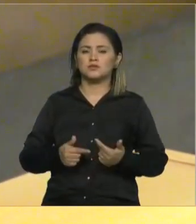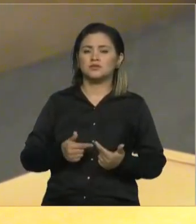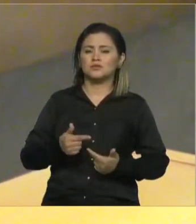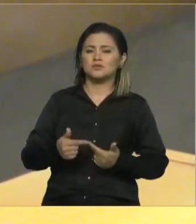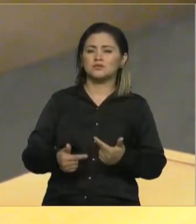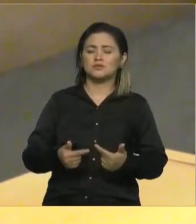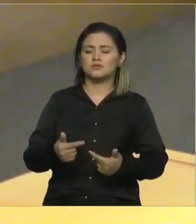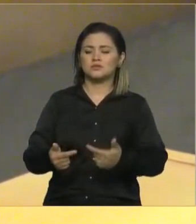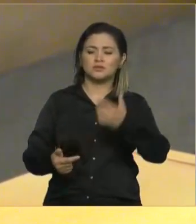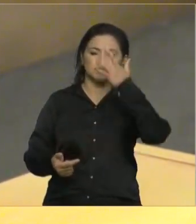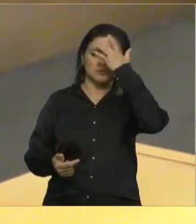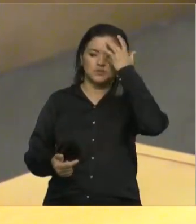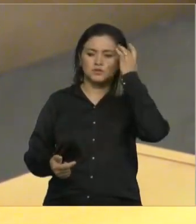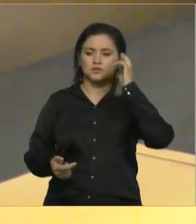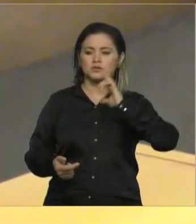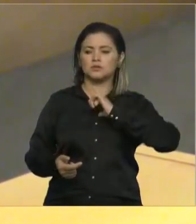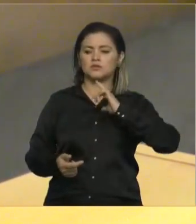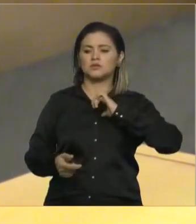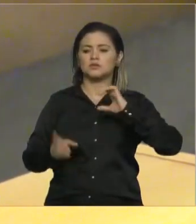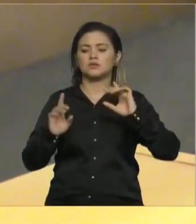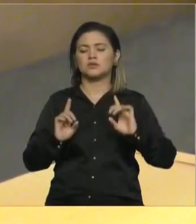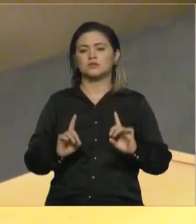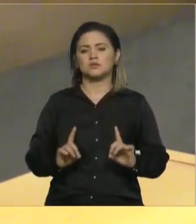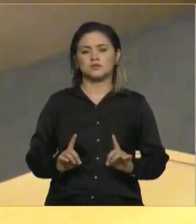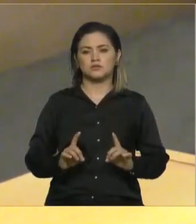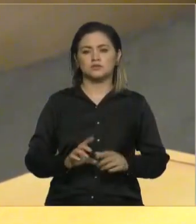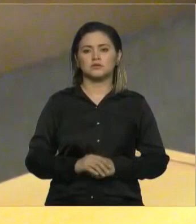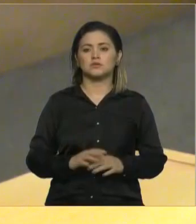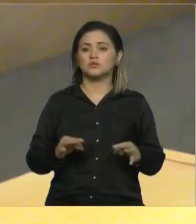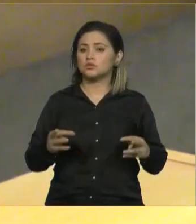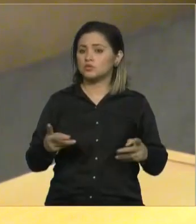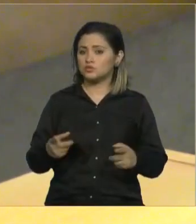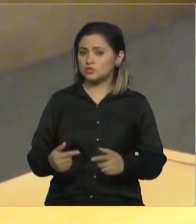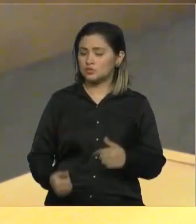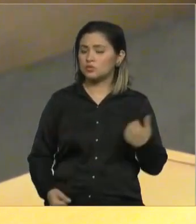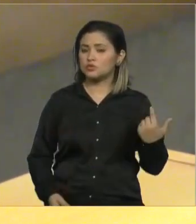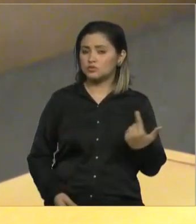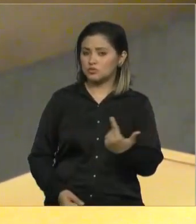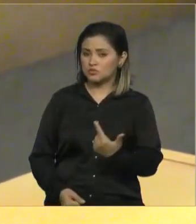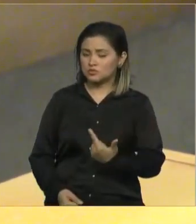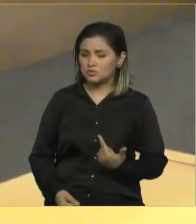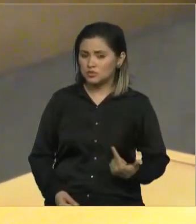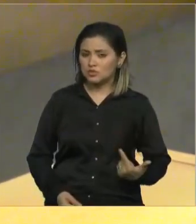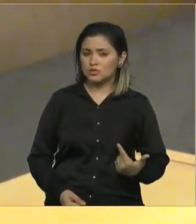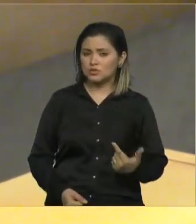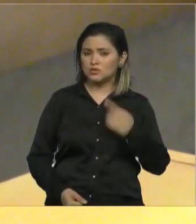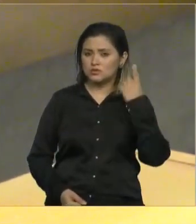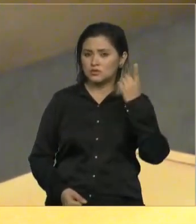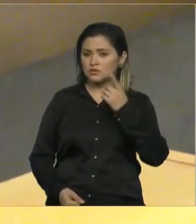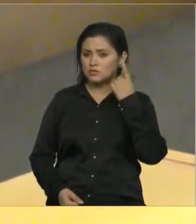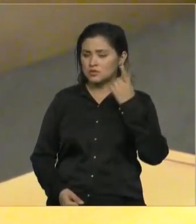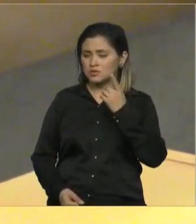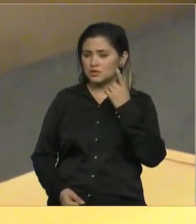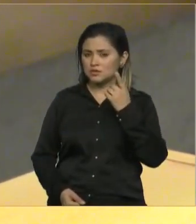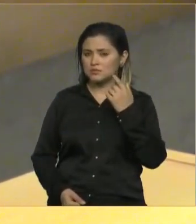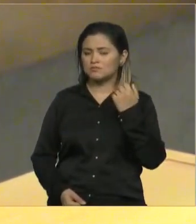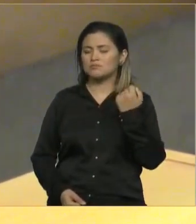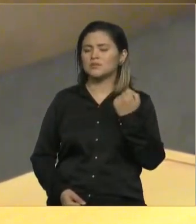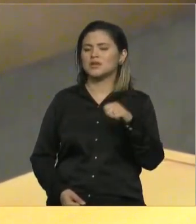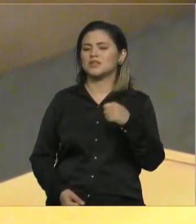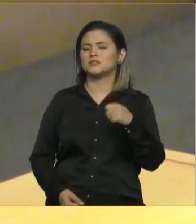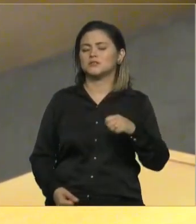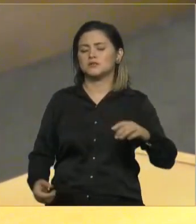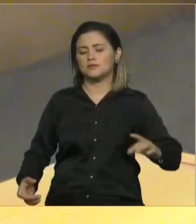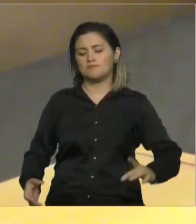com deficiência. E que todos nós, deputados e deputadas, possamos ombrear com a senhora para que nós possamos